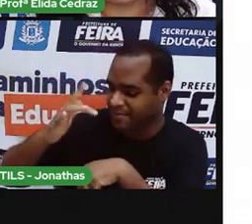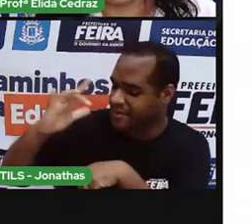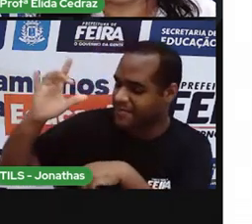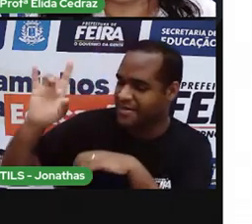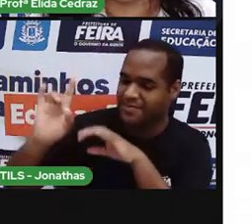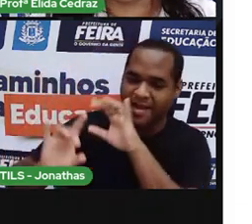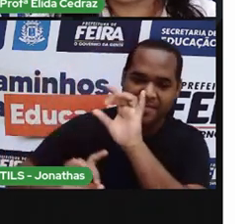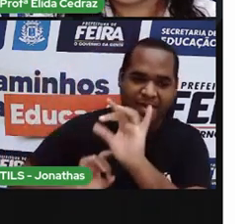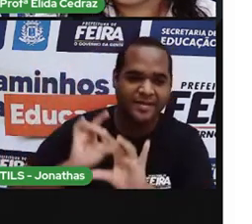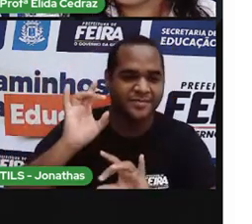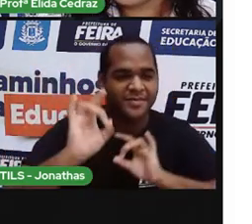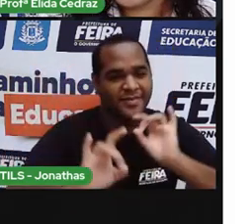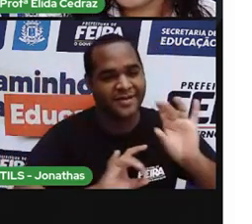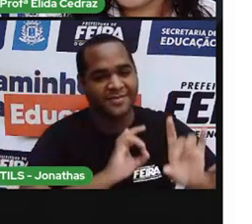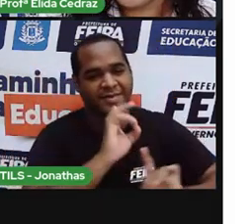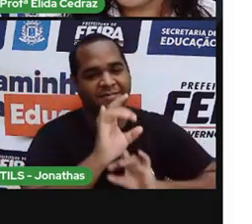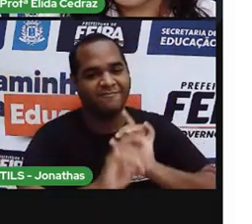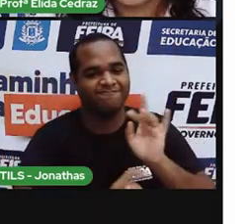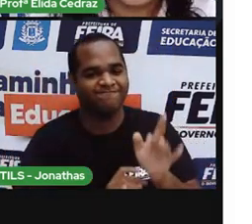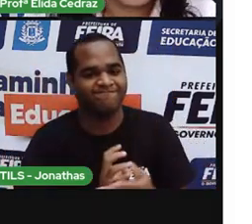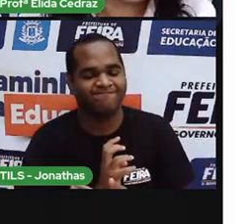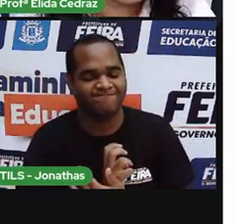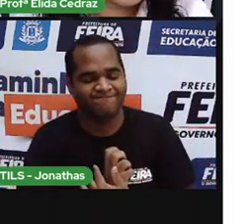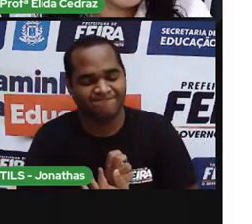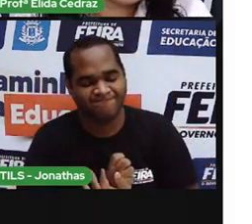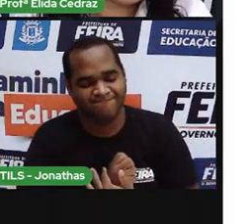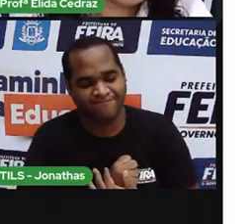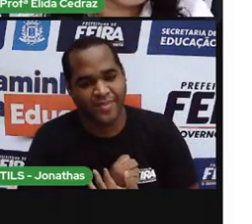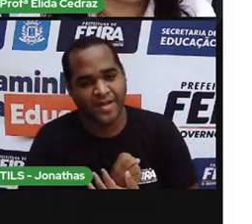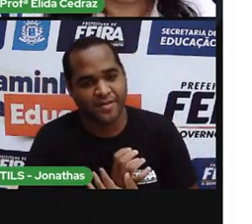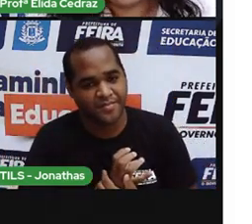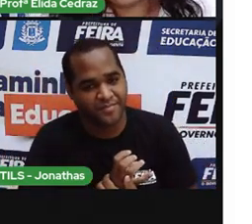com pedrinhas de brilhante